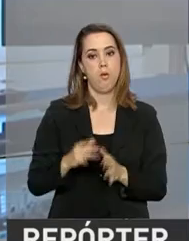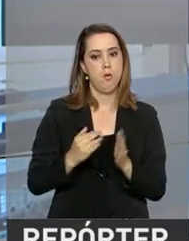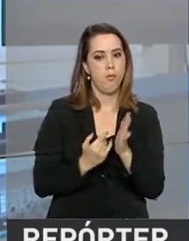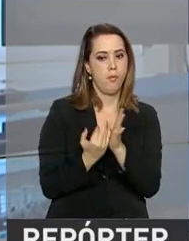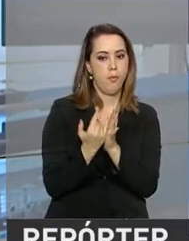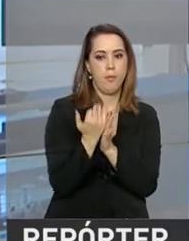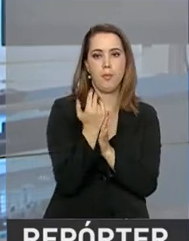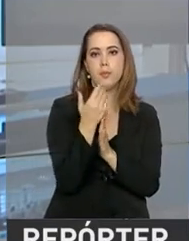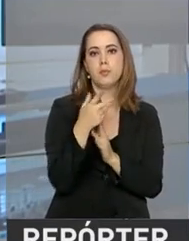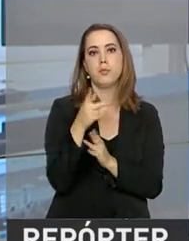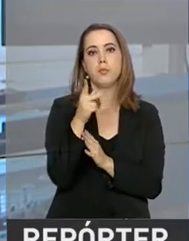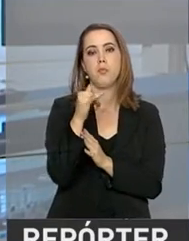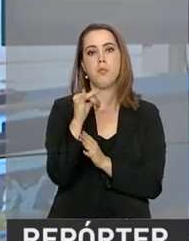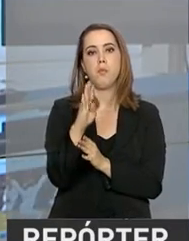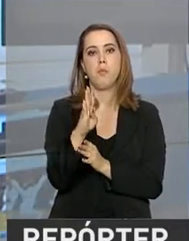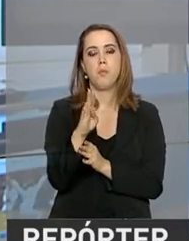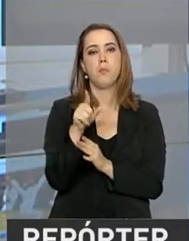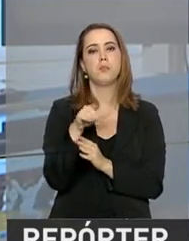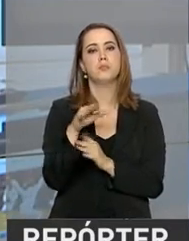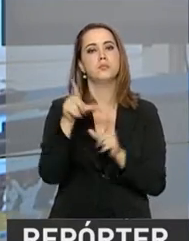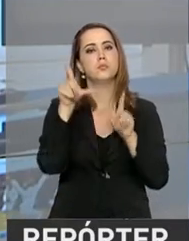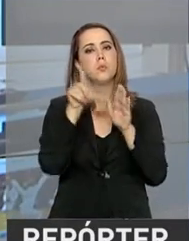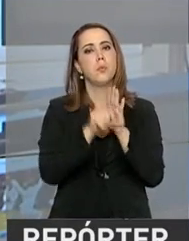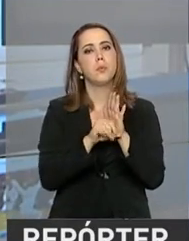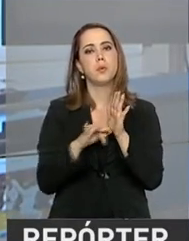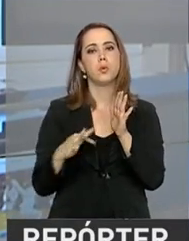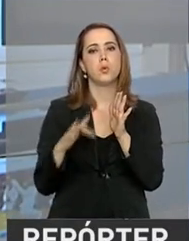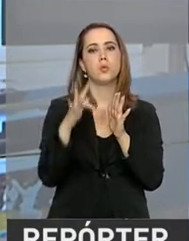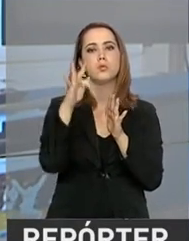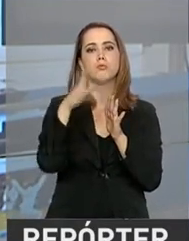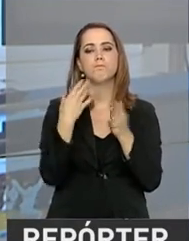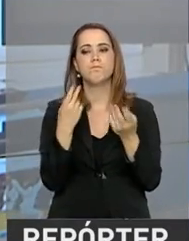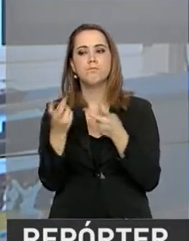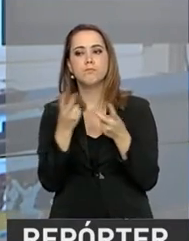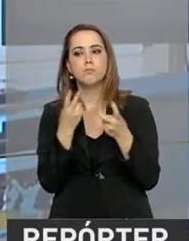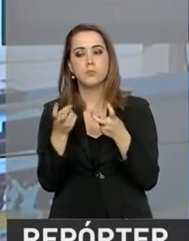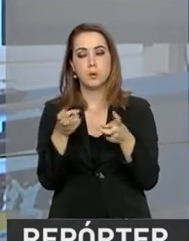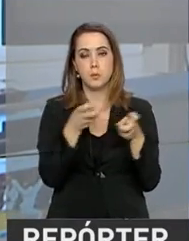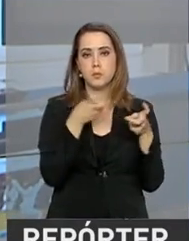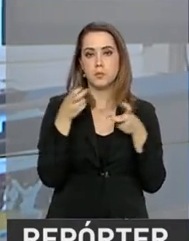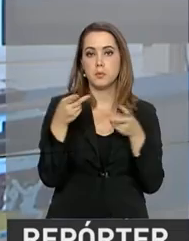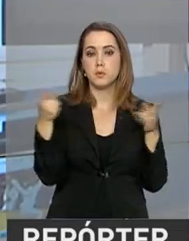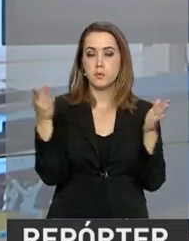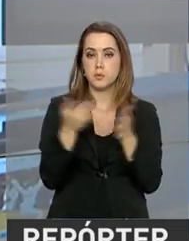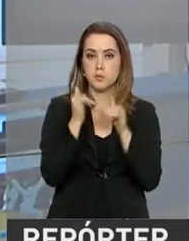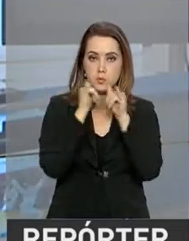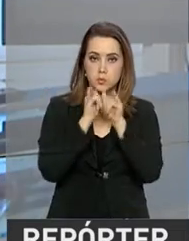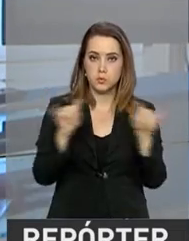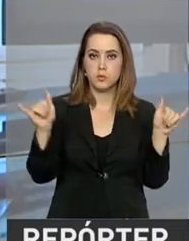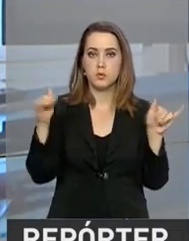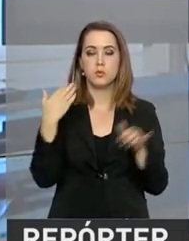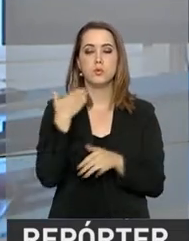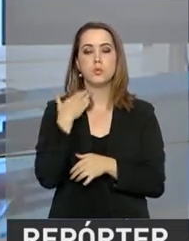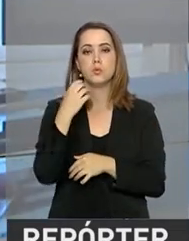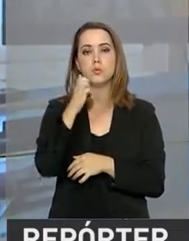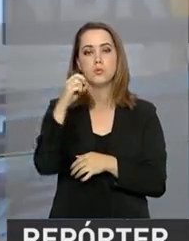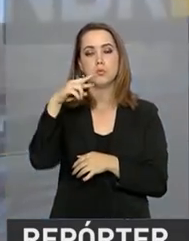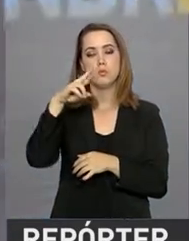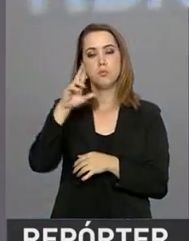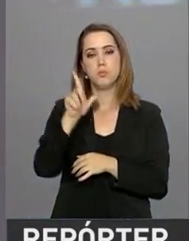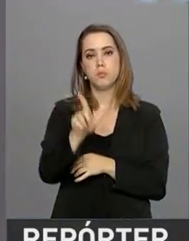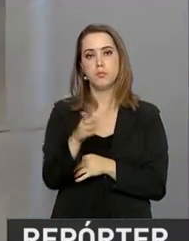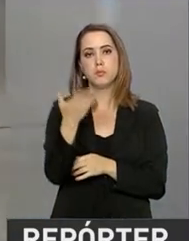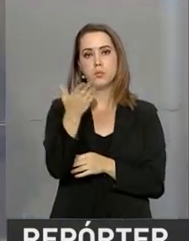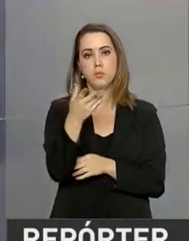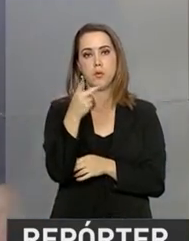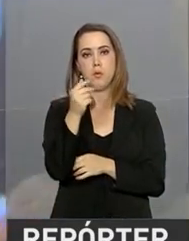crescimento do PIB e menor inflação. Estas são as projeções divulgadas nesta segunda-feira no Boletim Focus do Banco Central. O repórter Paulo La